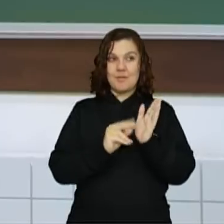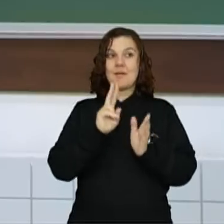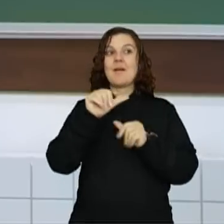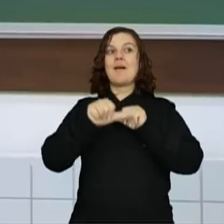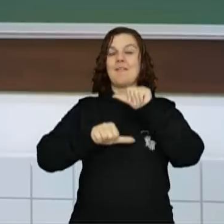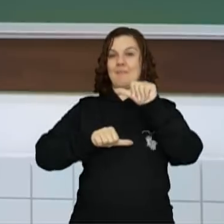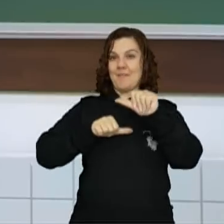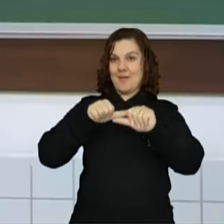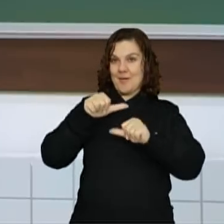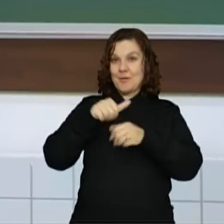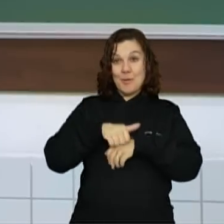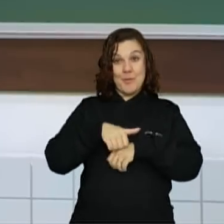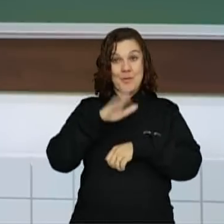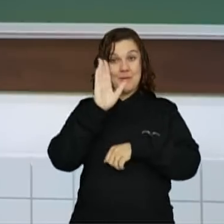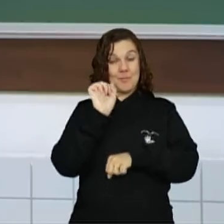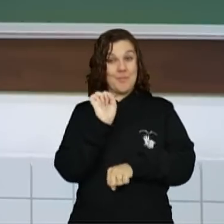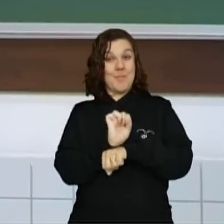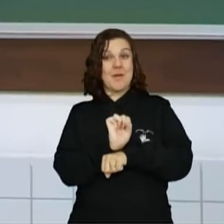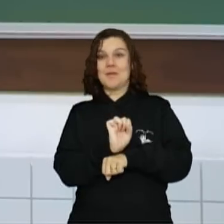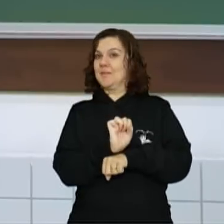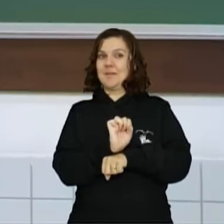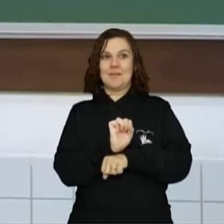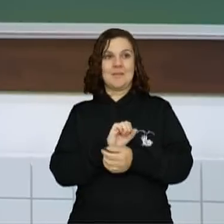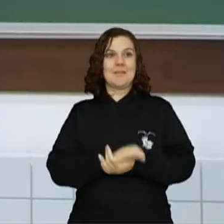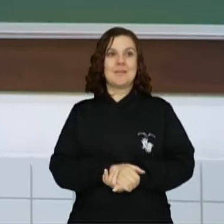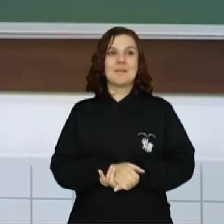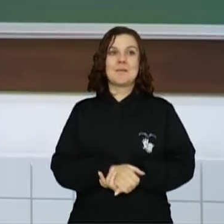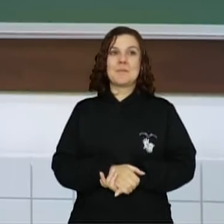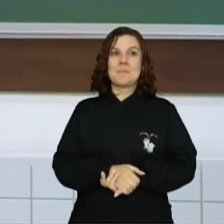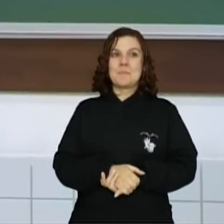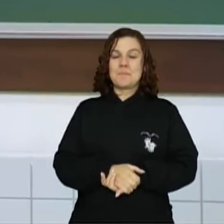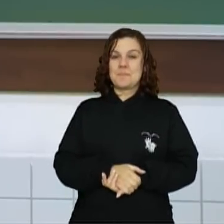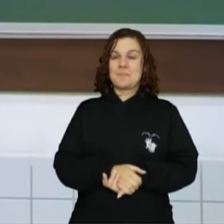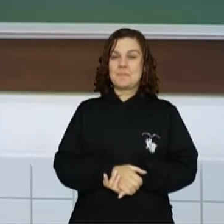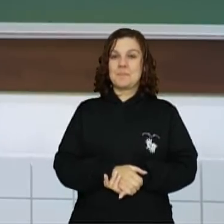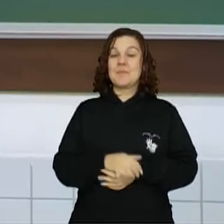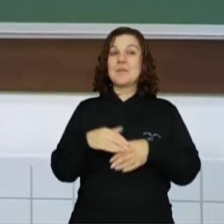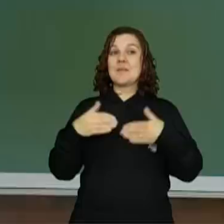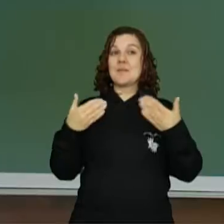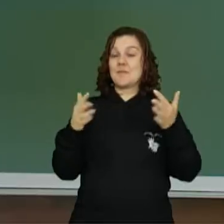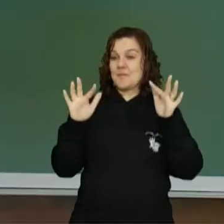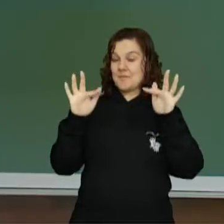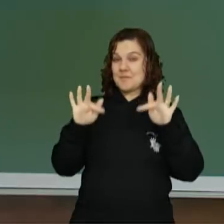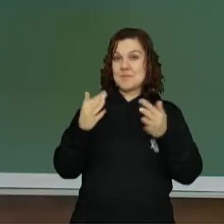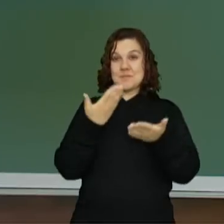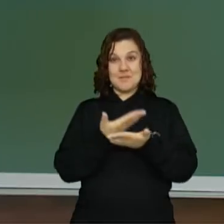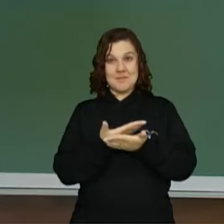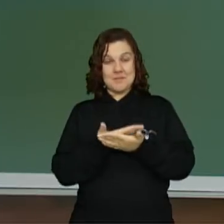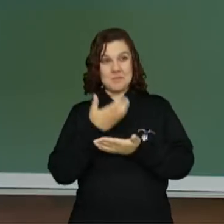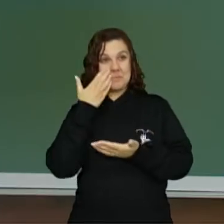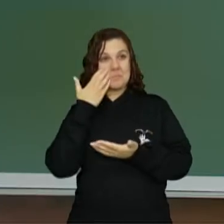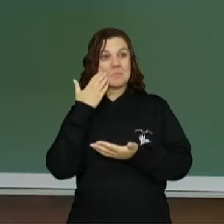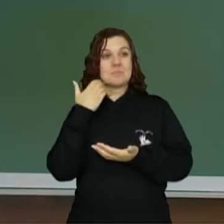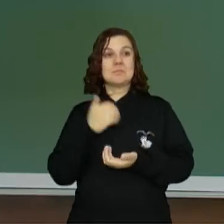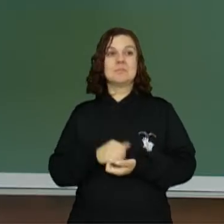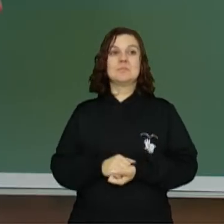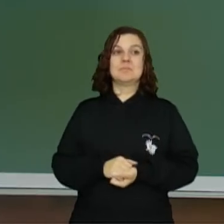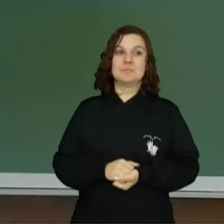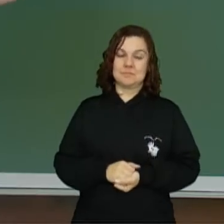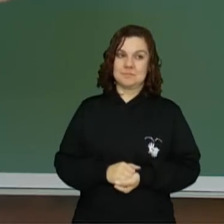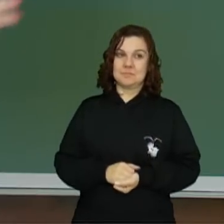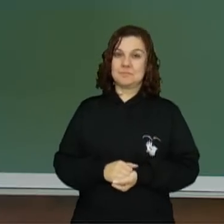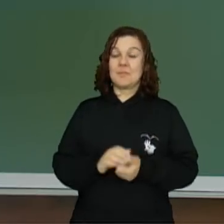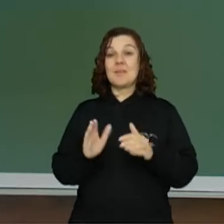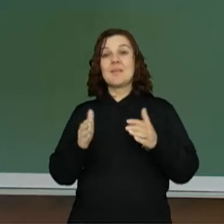vai ampliar, não fica por aqui, tá, turma? E com isso finalizamos a aula